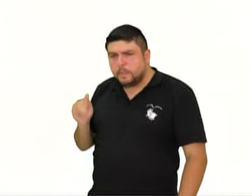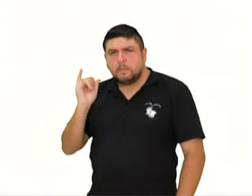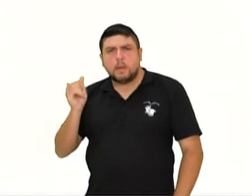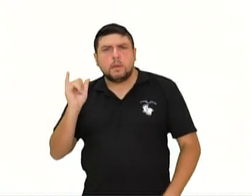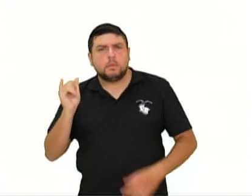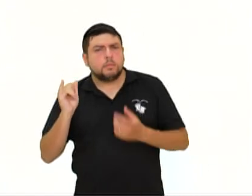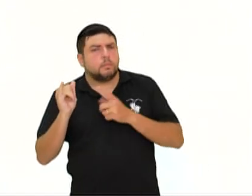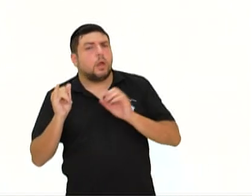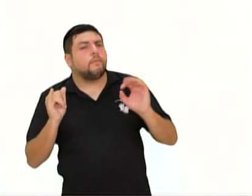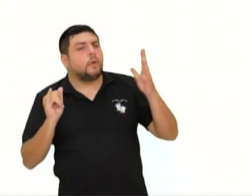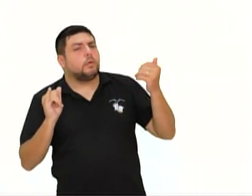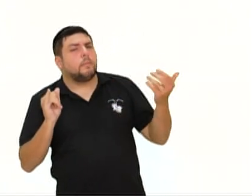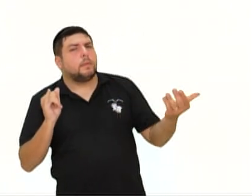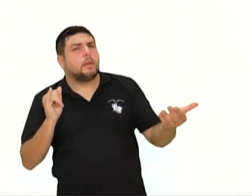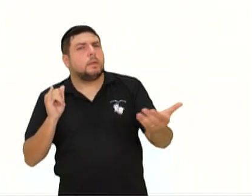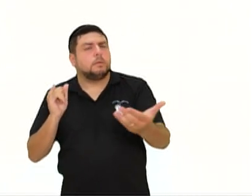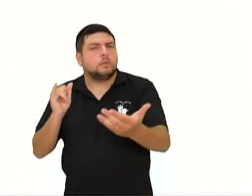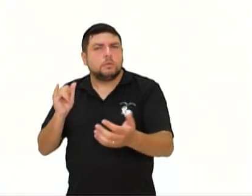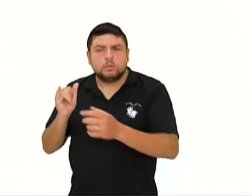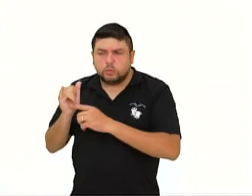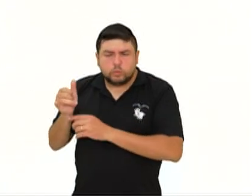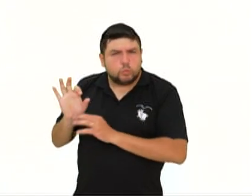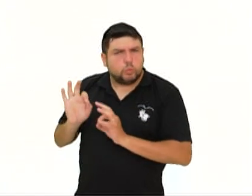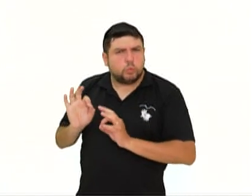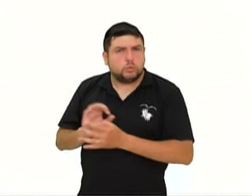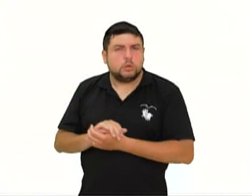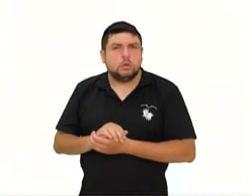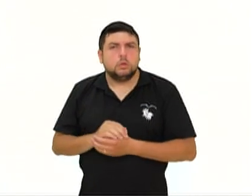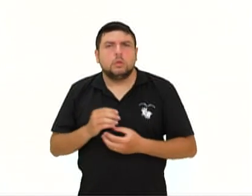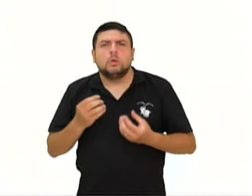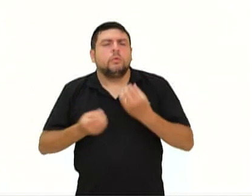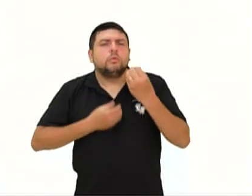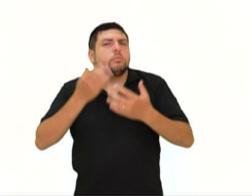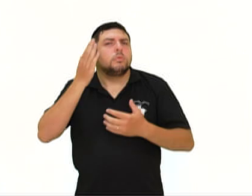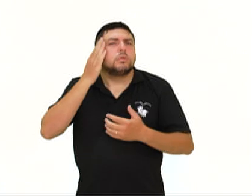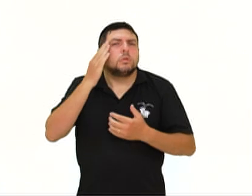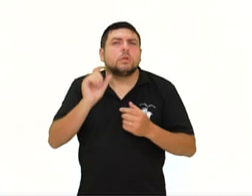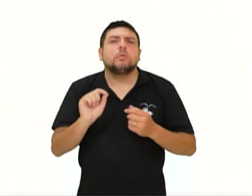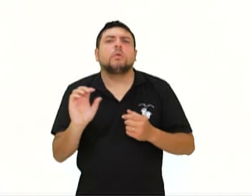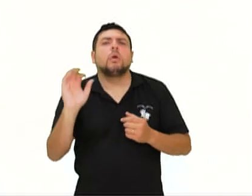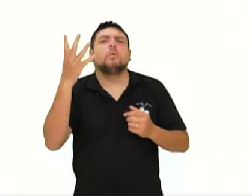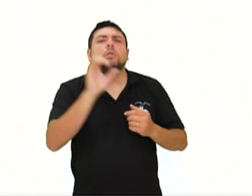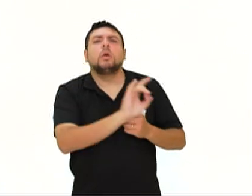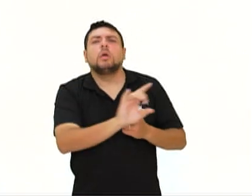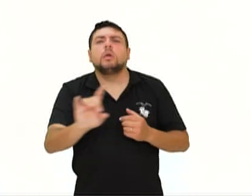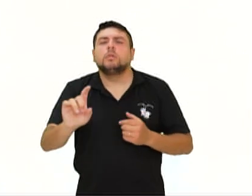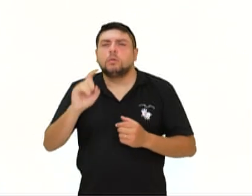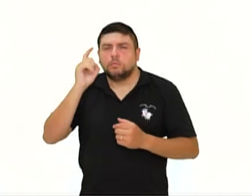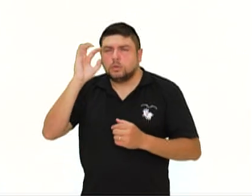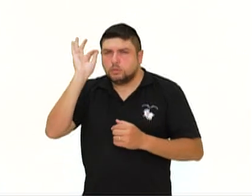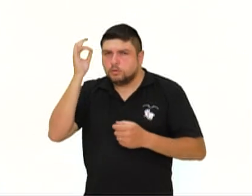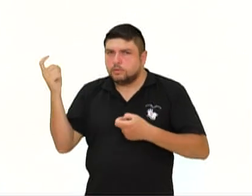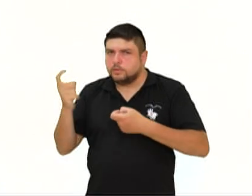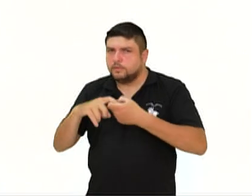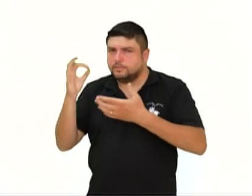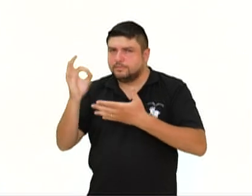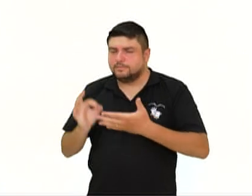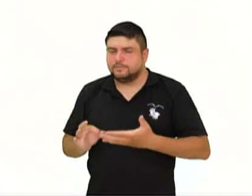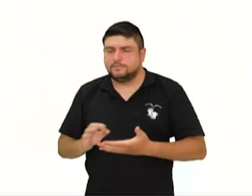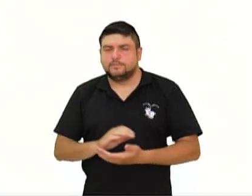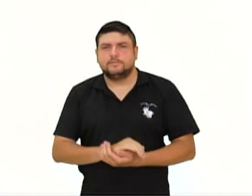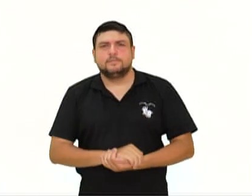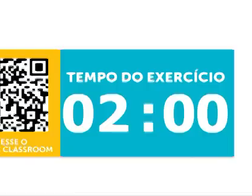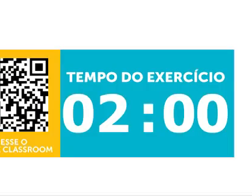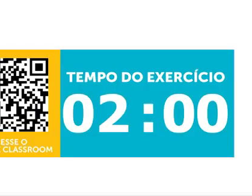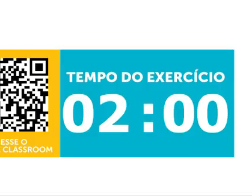acontecer, como que a gente sabe o que as personagens farão, como que elas são e tal? Pensa ali um pouquinho e logo eu trago a resposta para vocês.